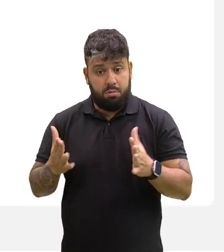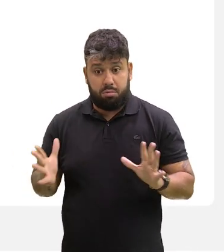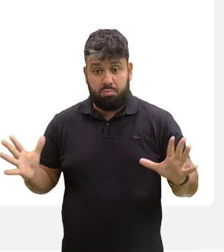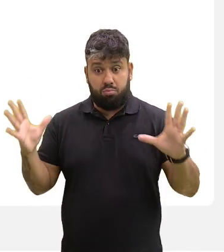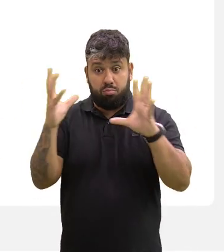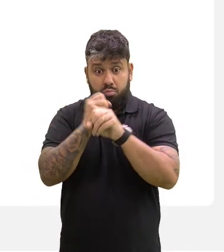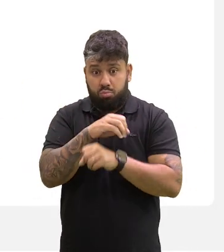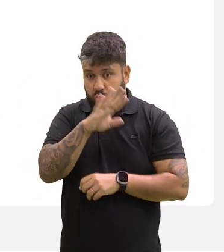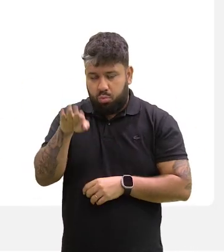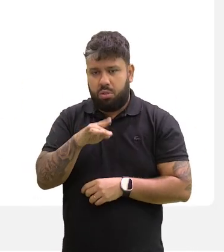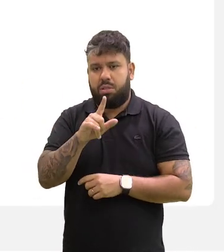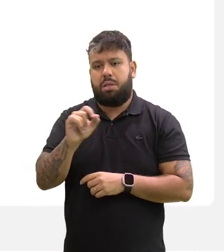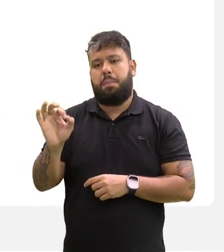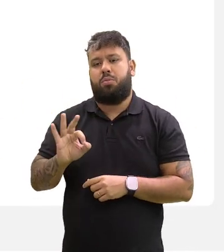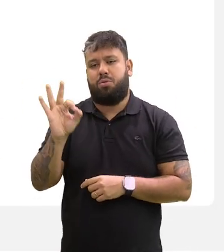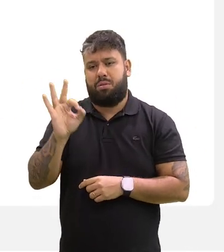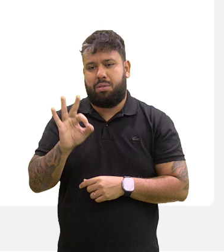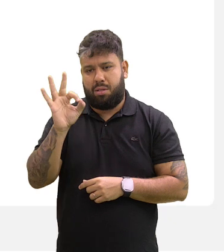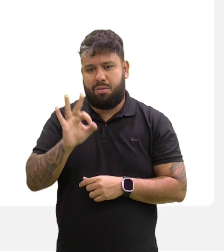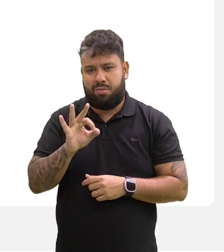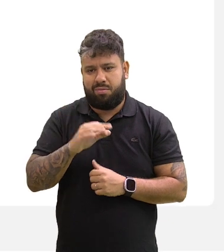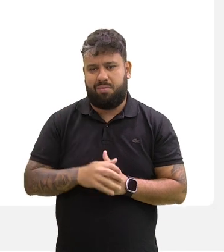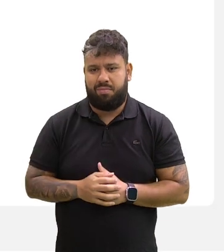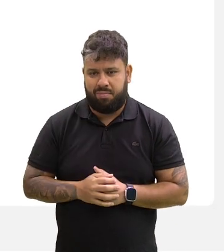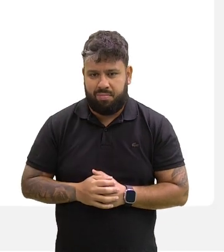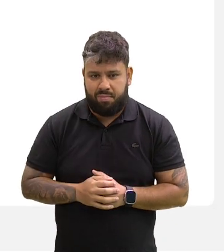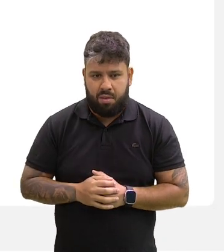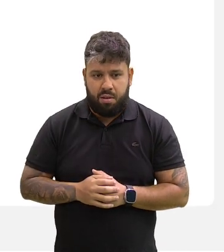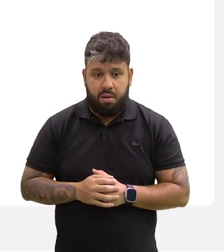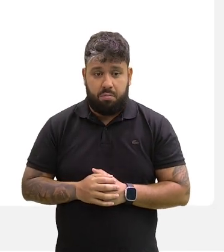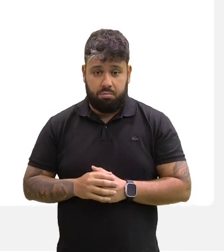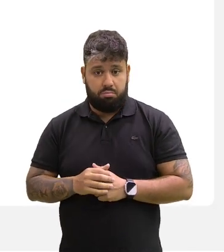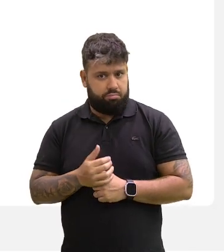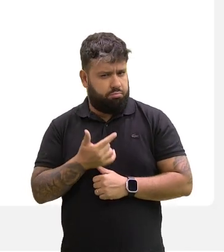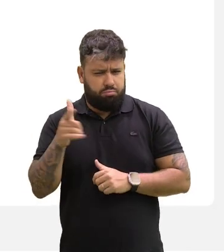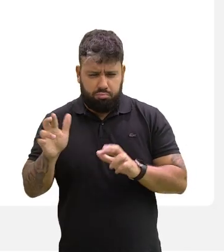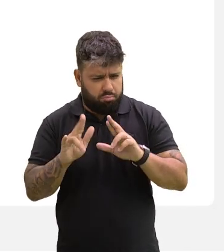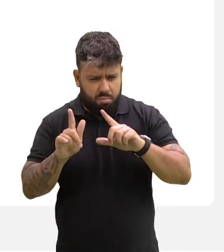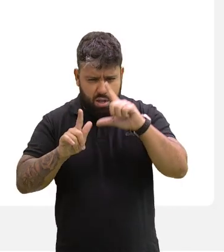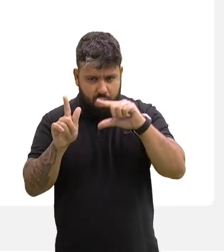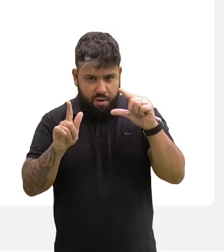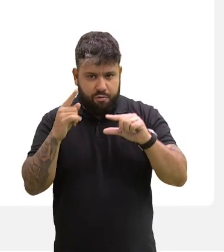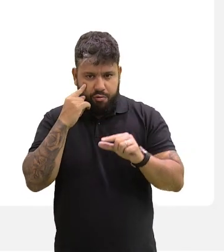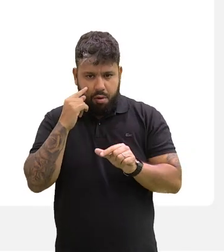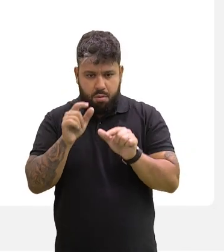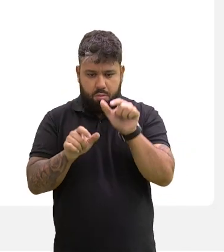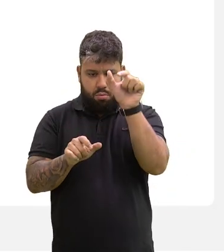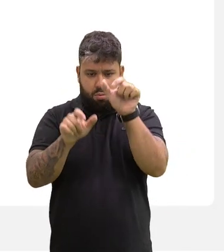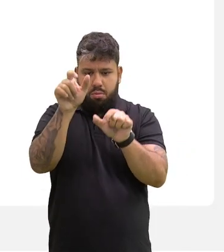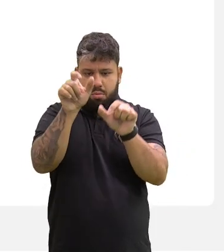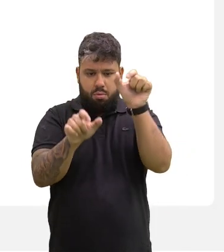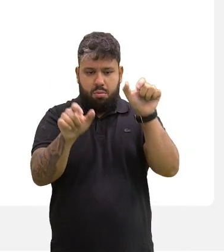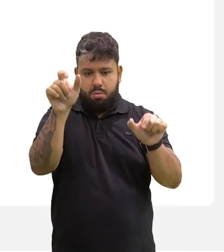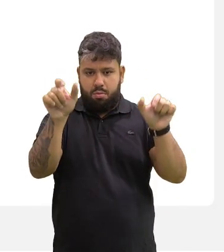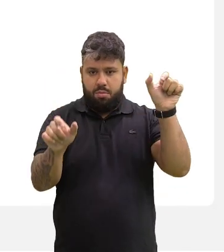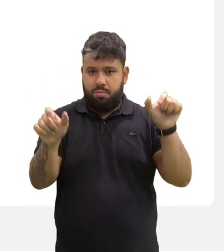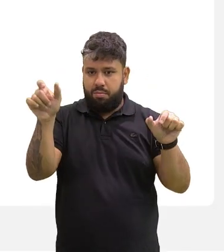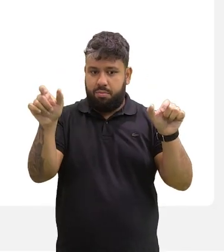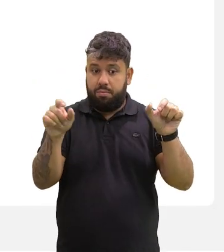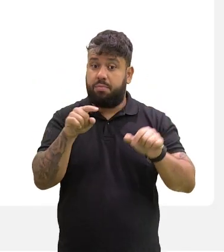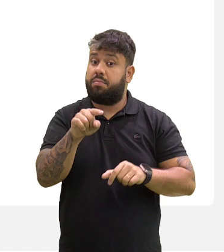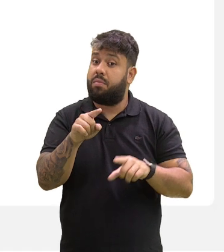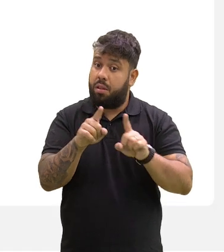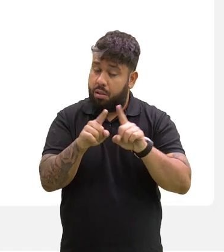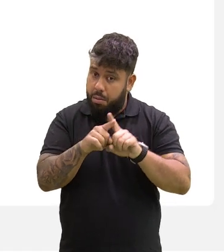é o todo, que corresponde ao setor de 360 graus. Gráfico de barras. Um gráfico de barras é uma ferramenta de visualização